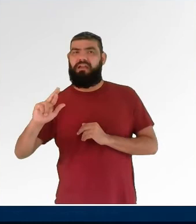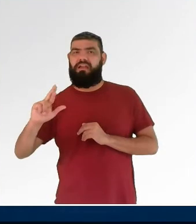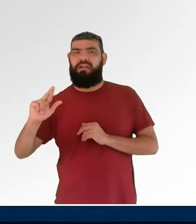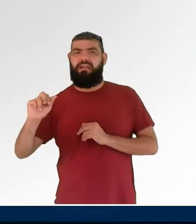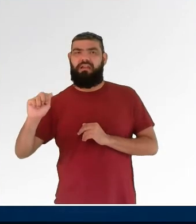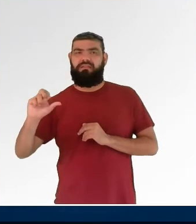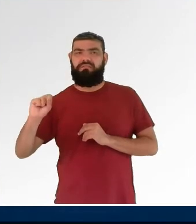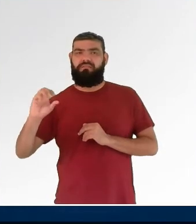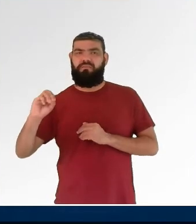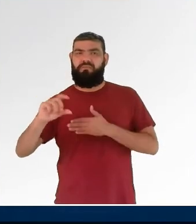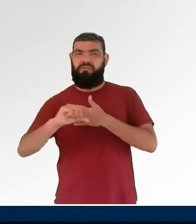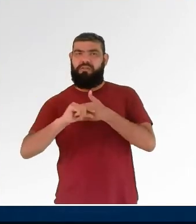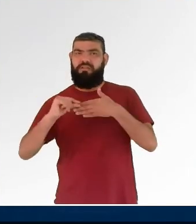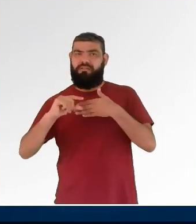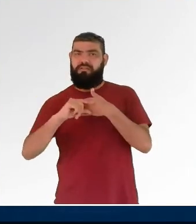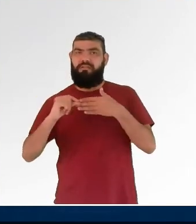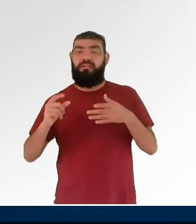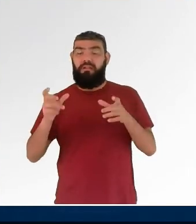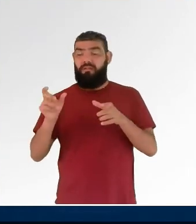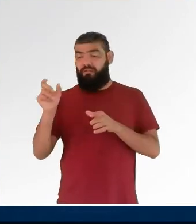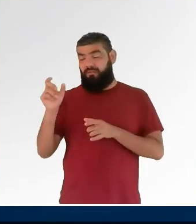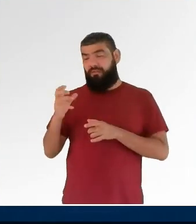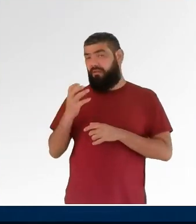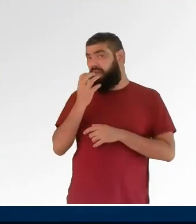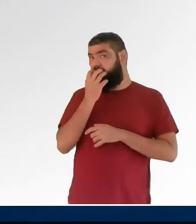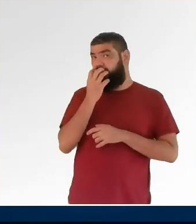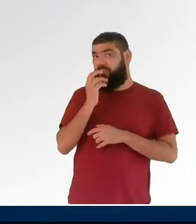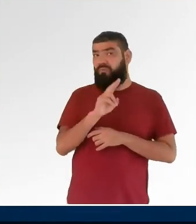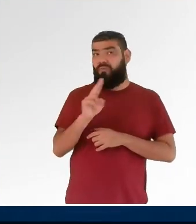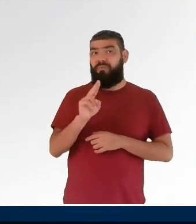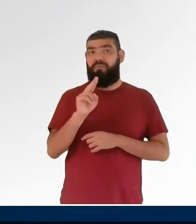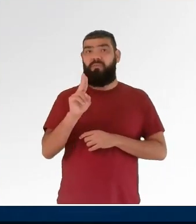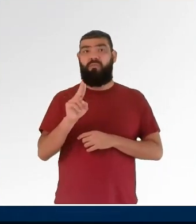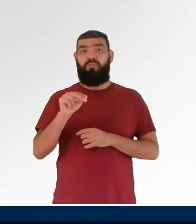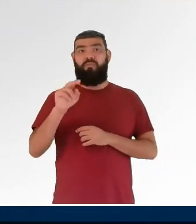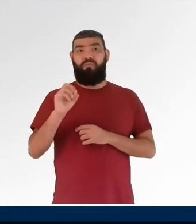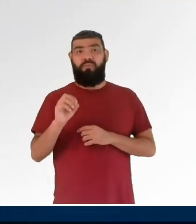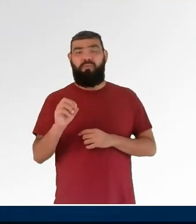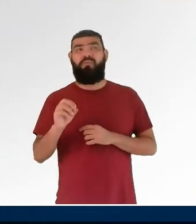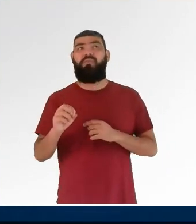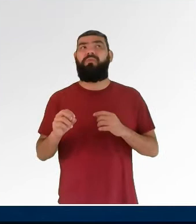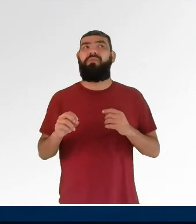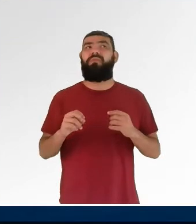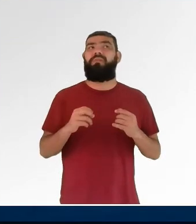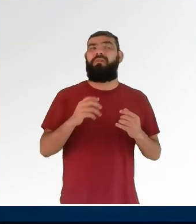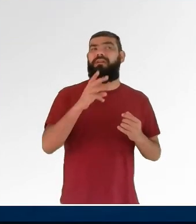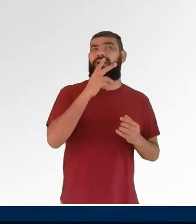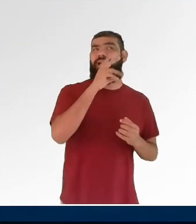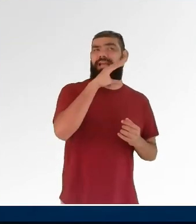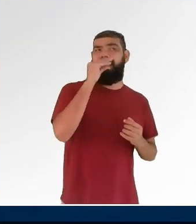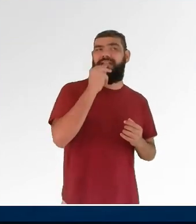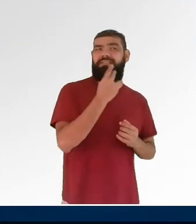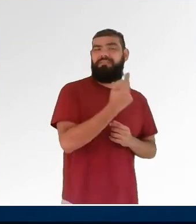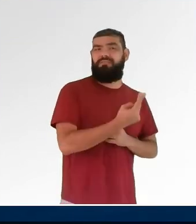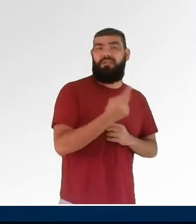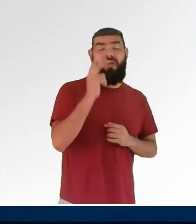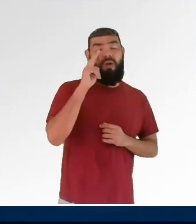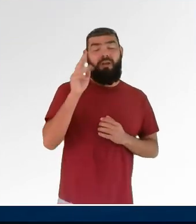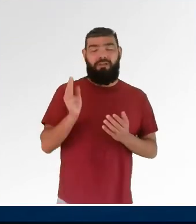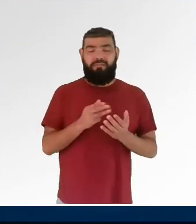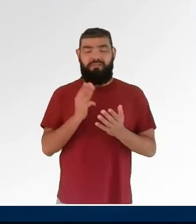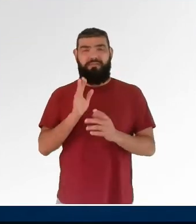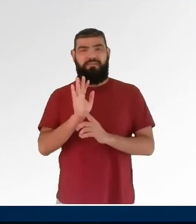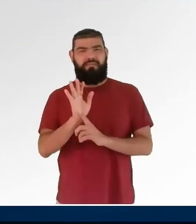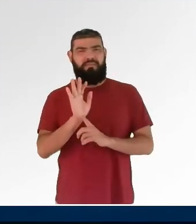interessante. O Uno, a Brigitte, as duas crianças. E o Uno, olha como o livro é apresentado. Se você